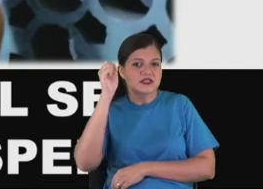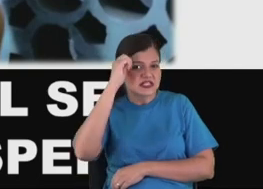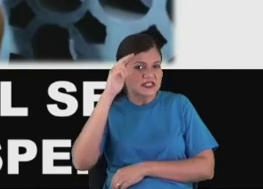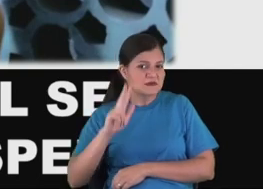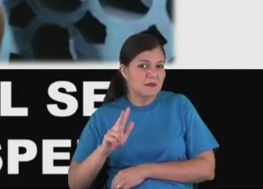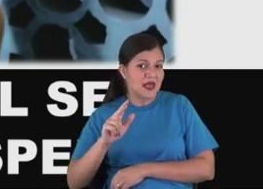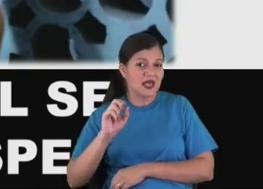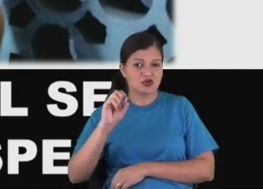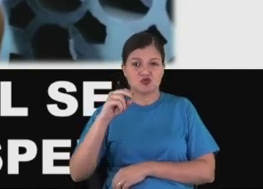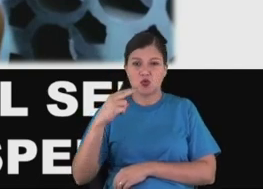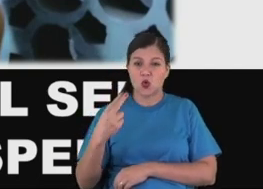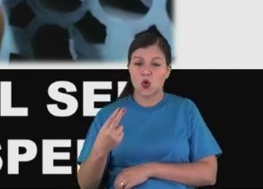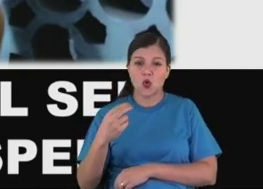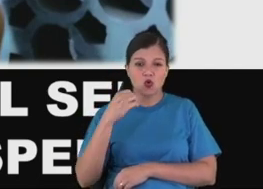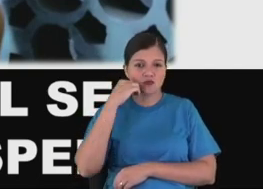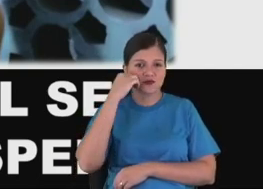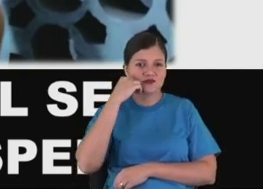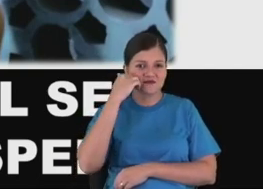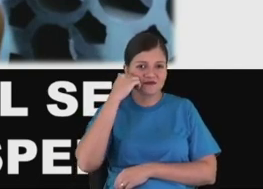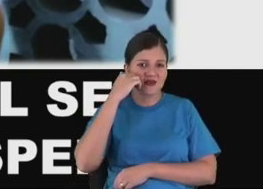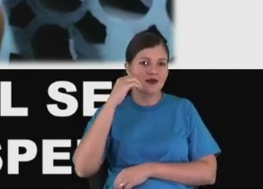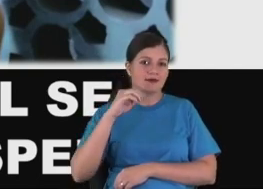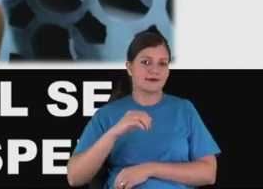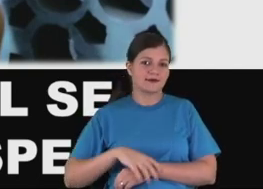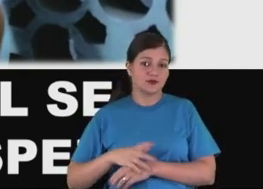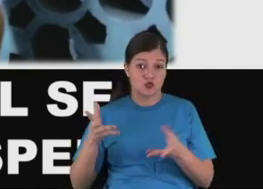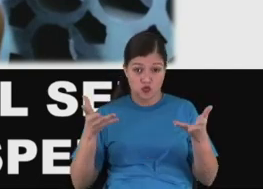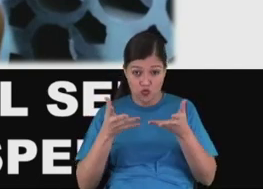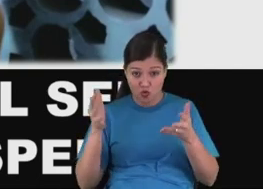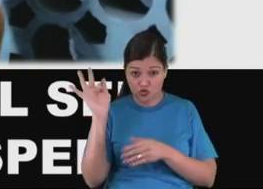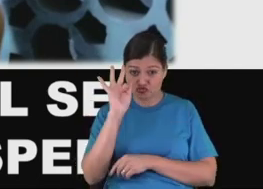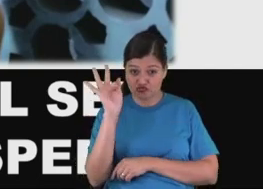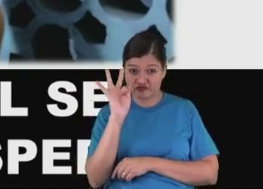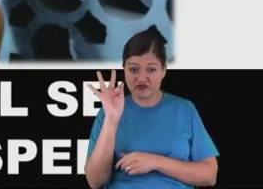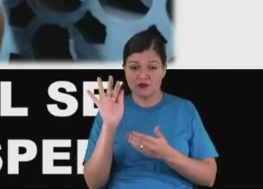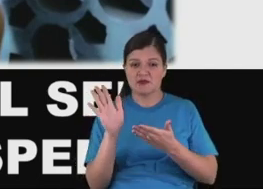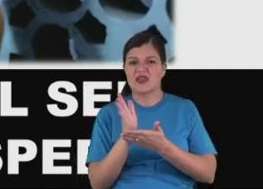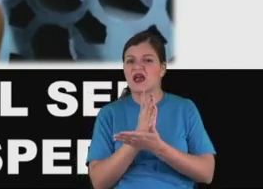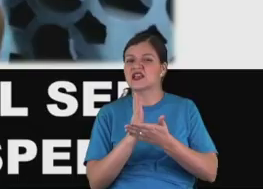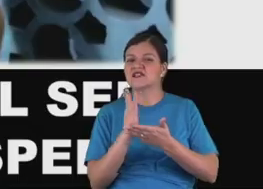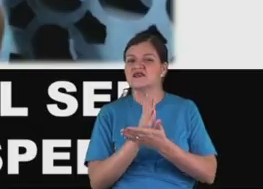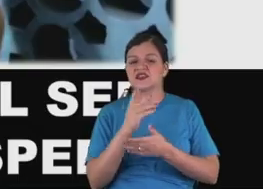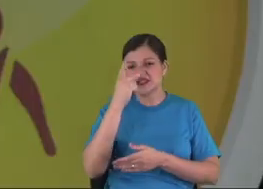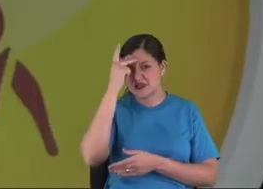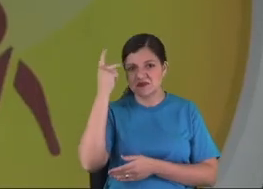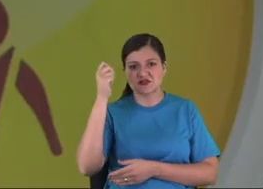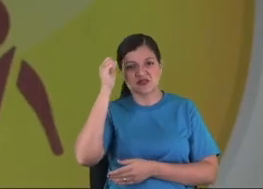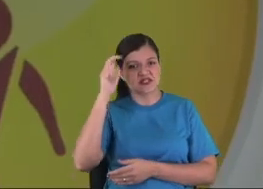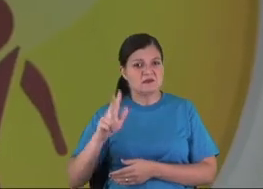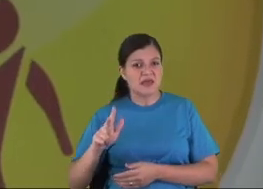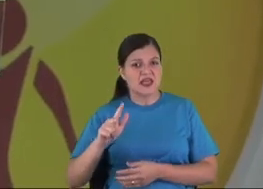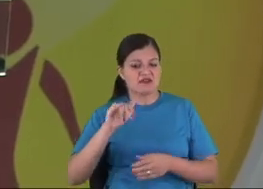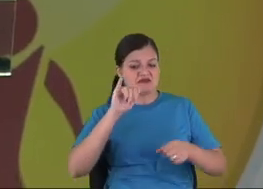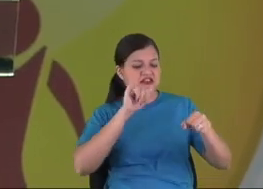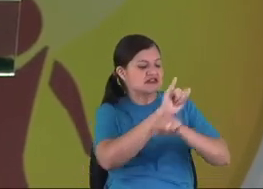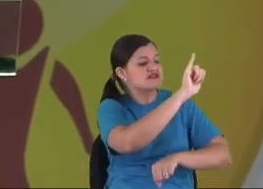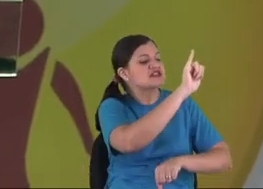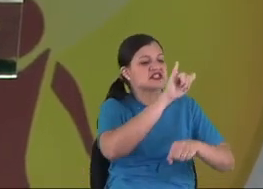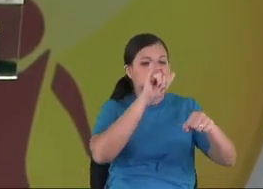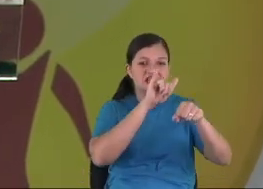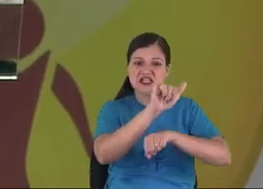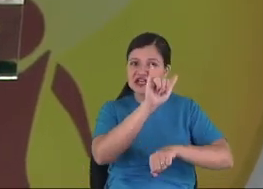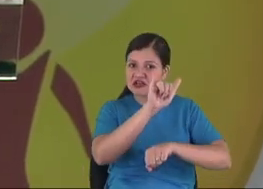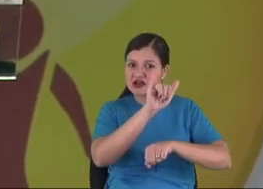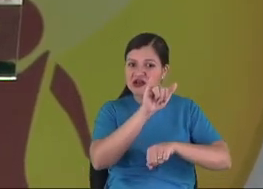12. Hoje, nos filmes, às vezes o espertalhão, o enganador, o zombador, ele se